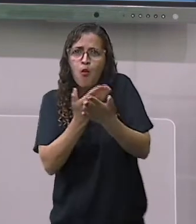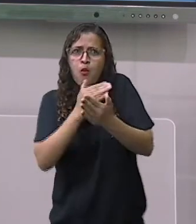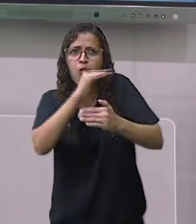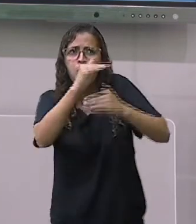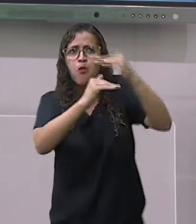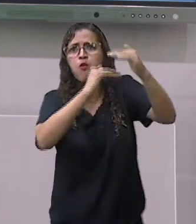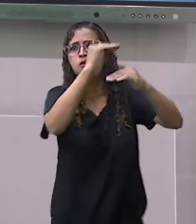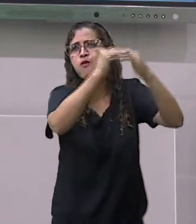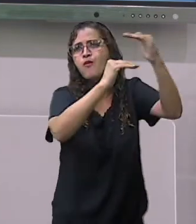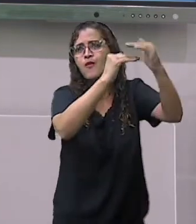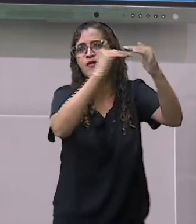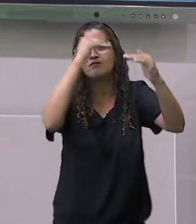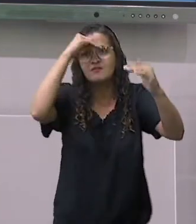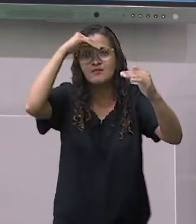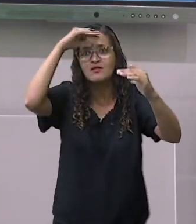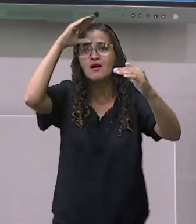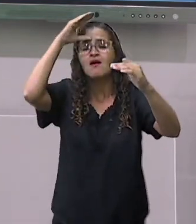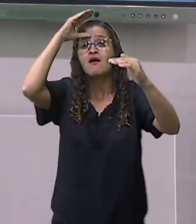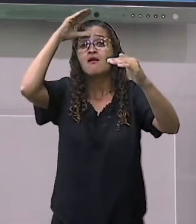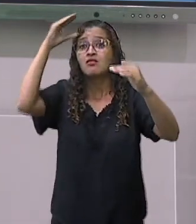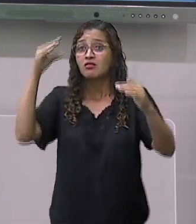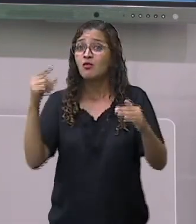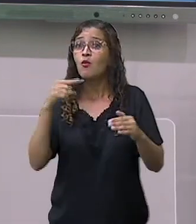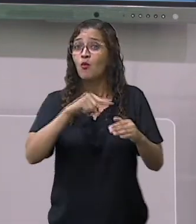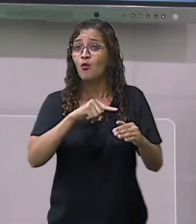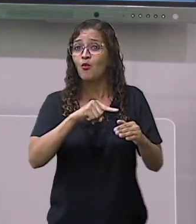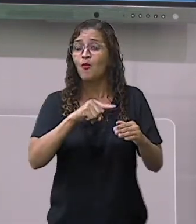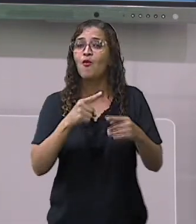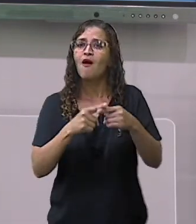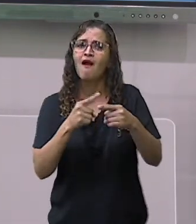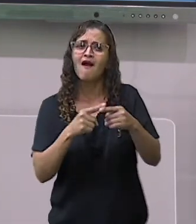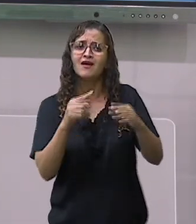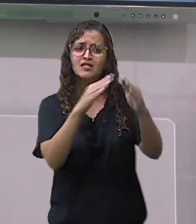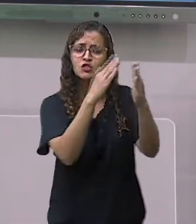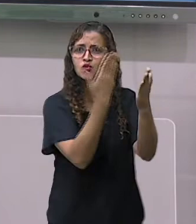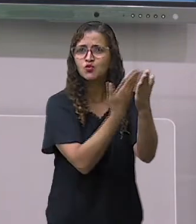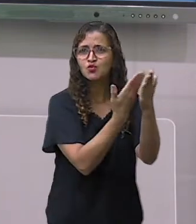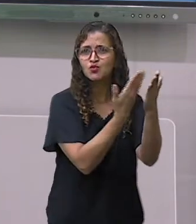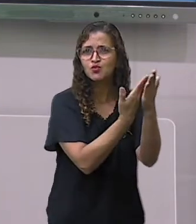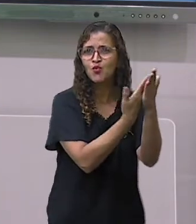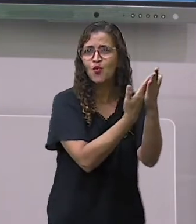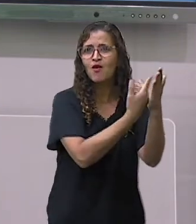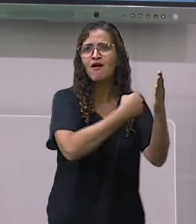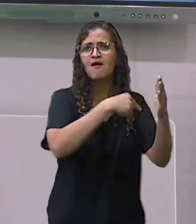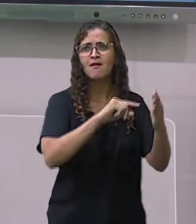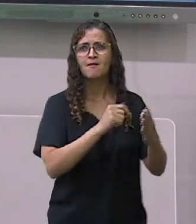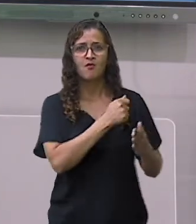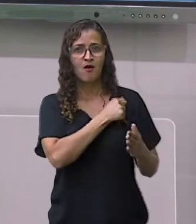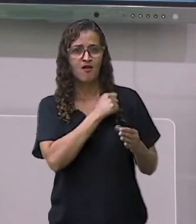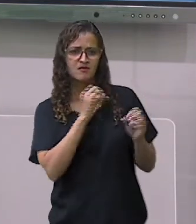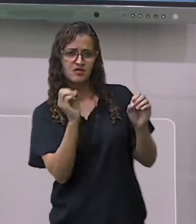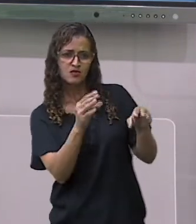vai receber de uma instituição de ensino chamado escola.